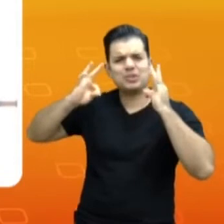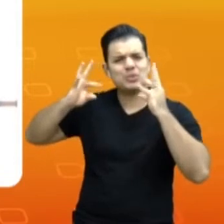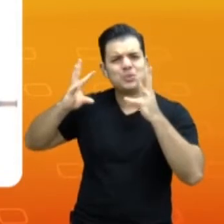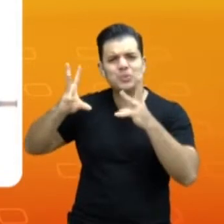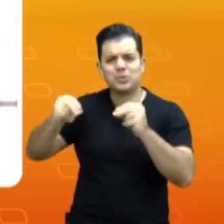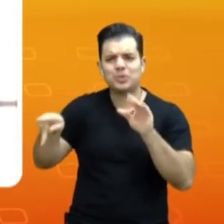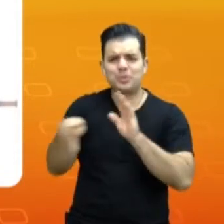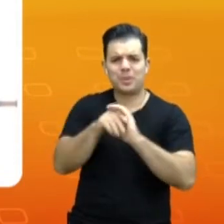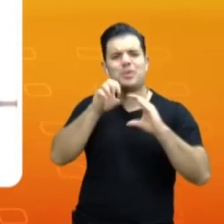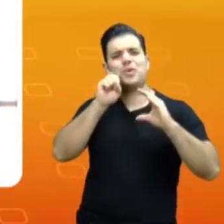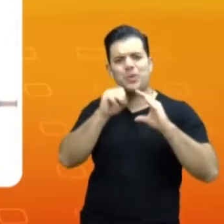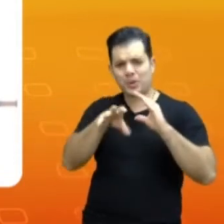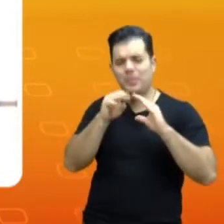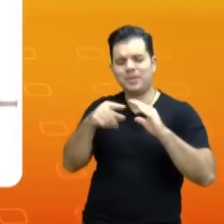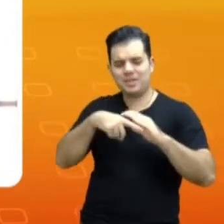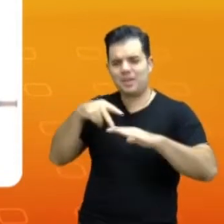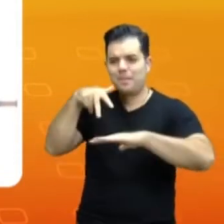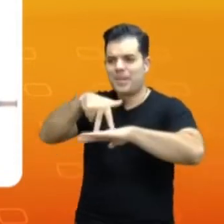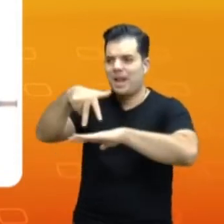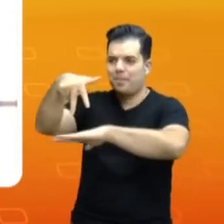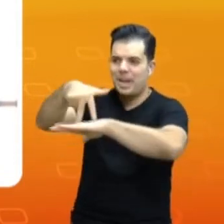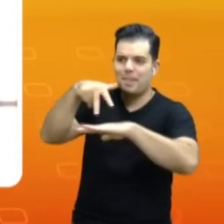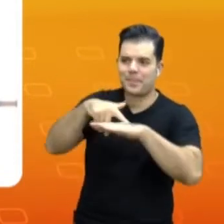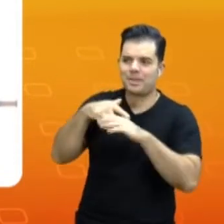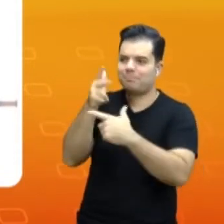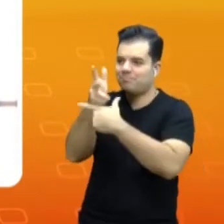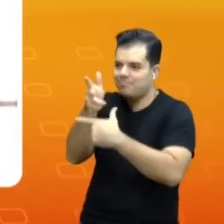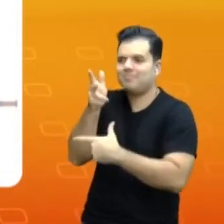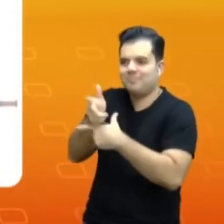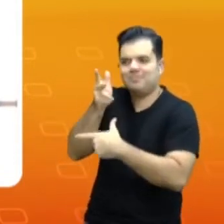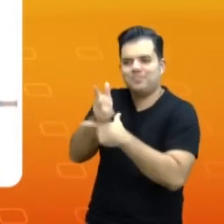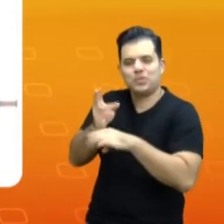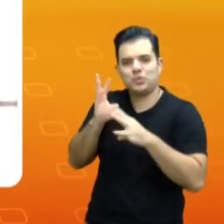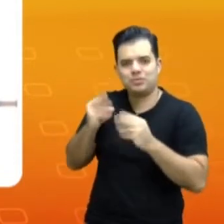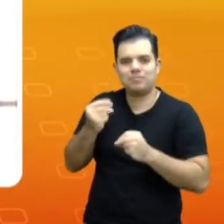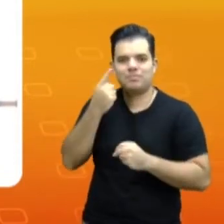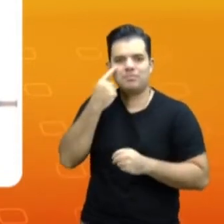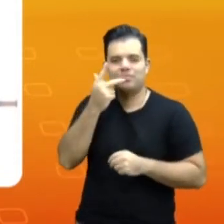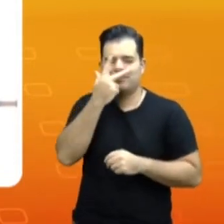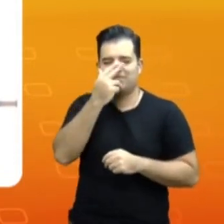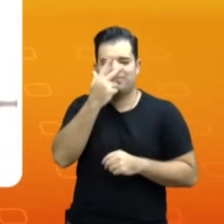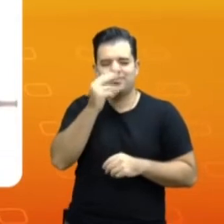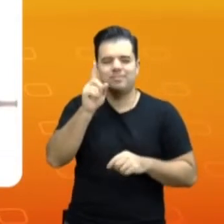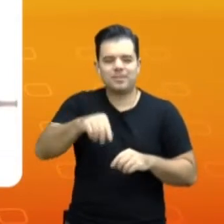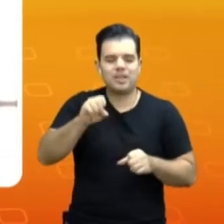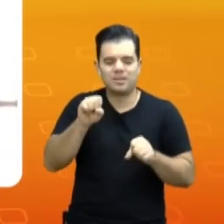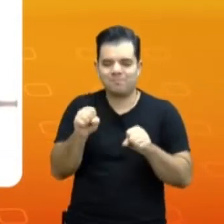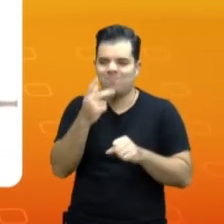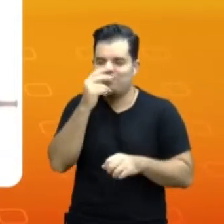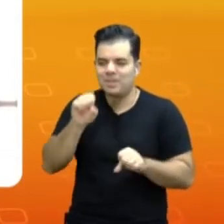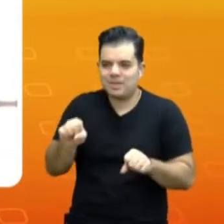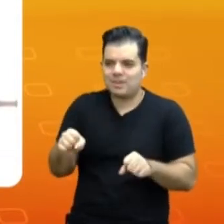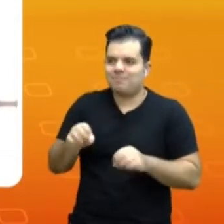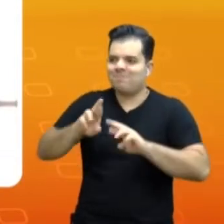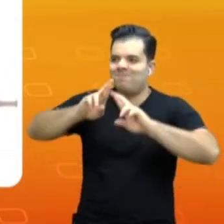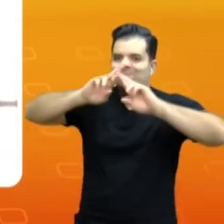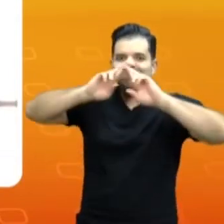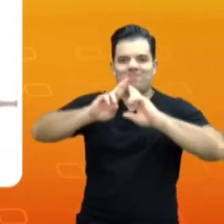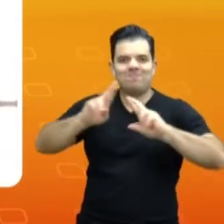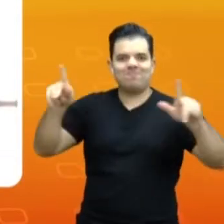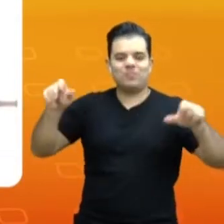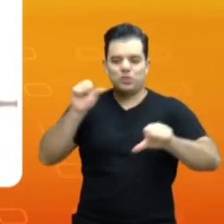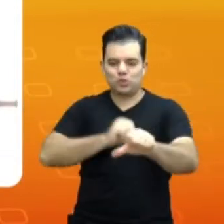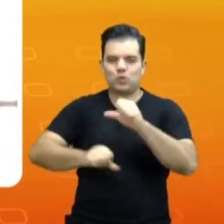ar, né? Então isso permite, né? Então assim, essa quebra ali desse desenho do